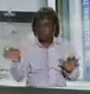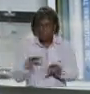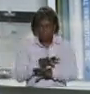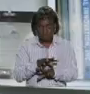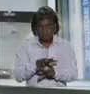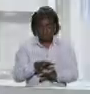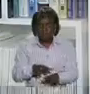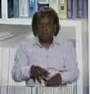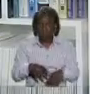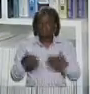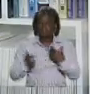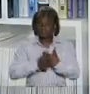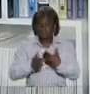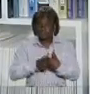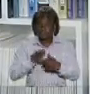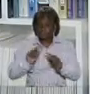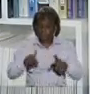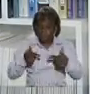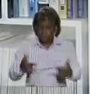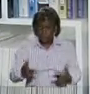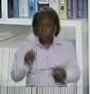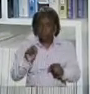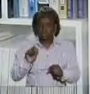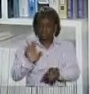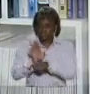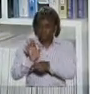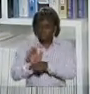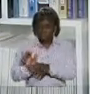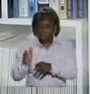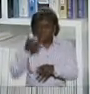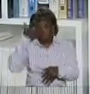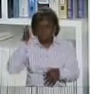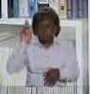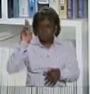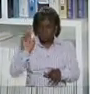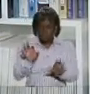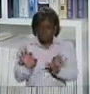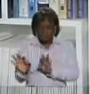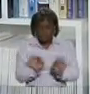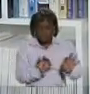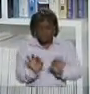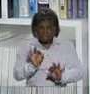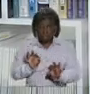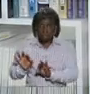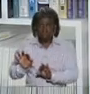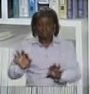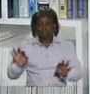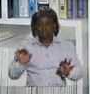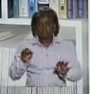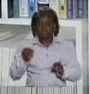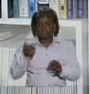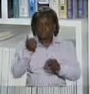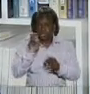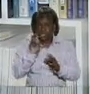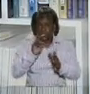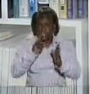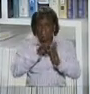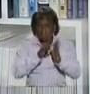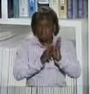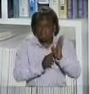mais completo. O papel da força-tarefa é articular atores do ecossistema que vão executar as